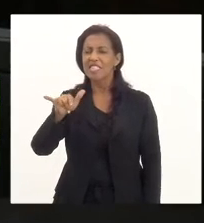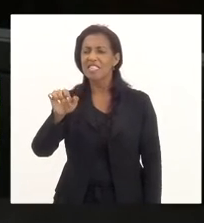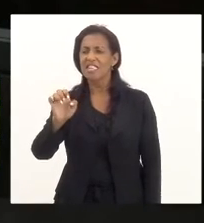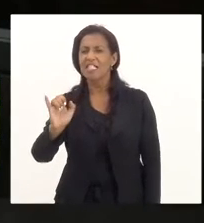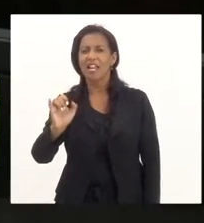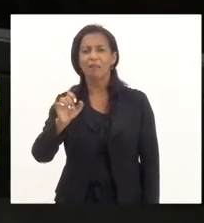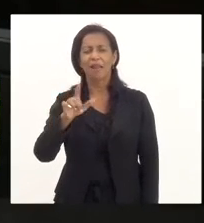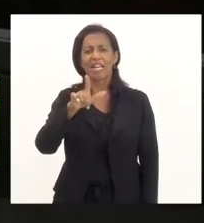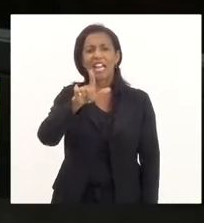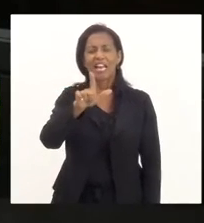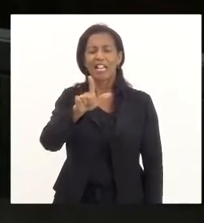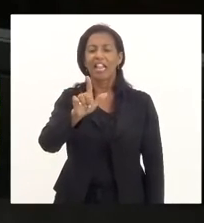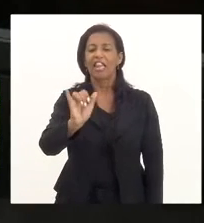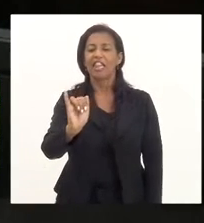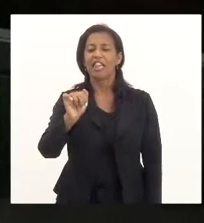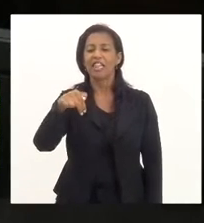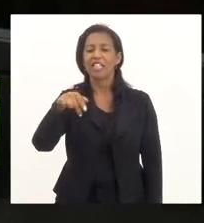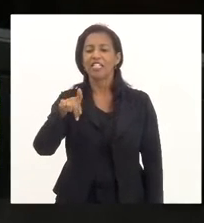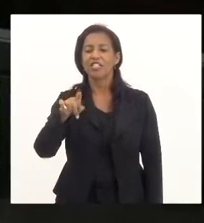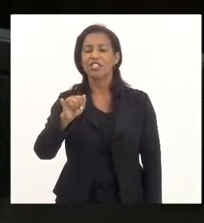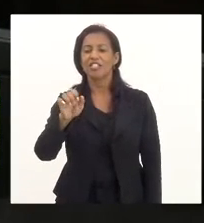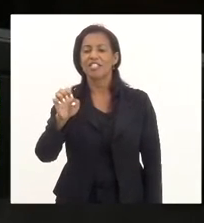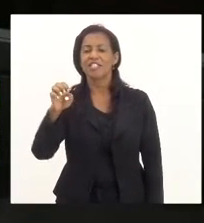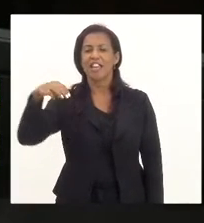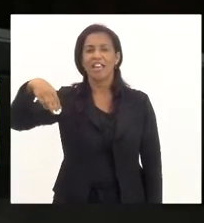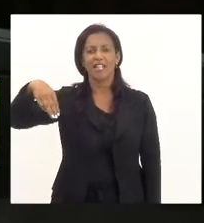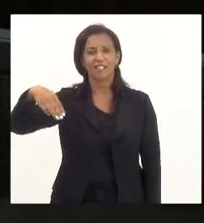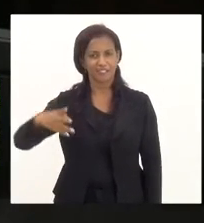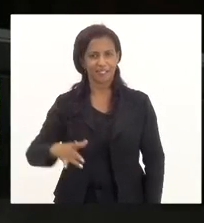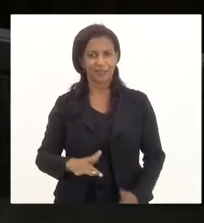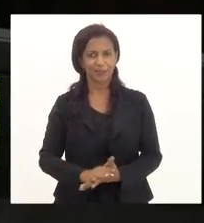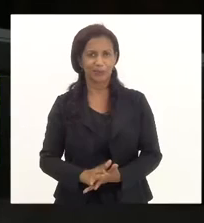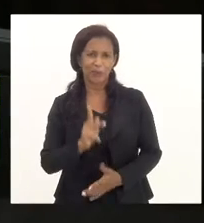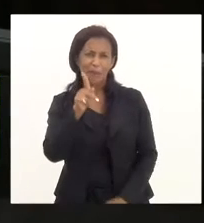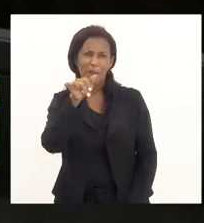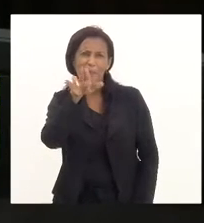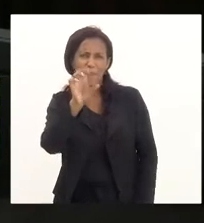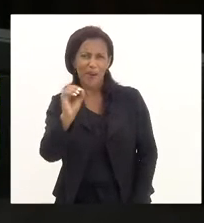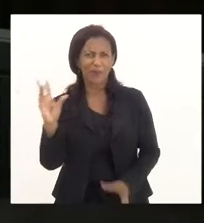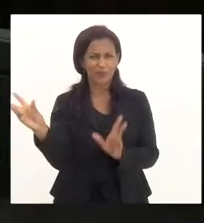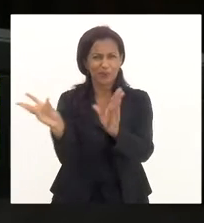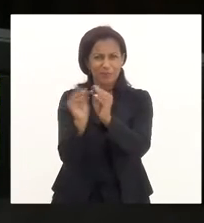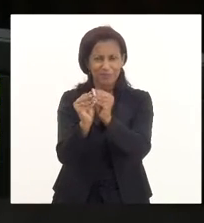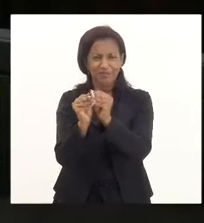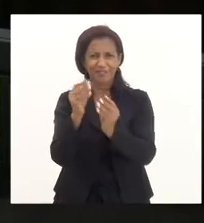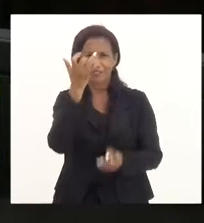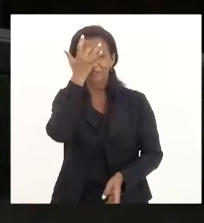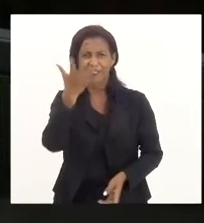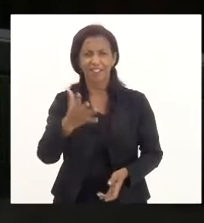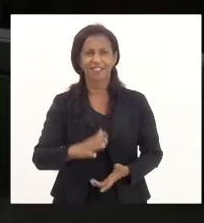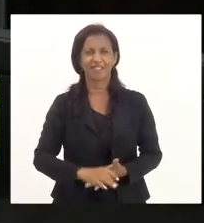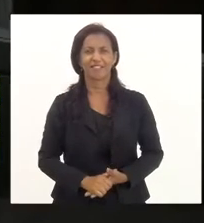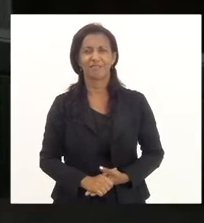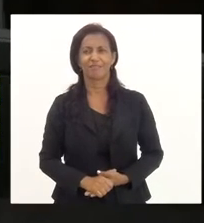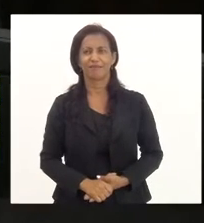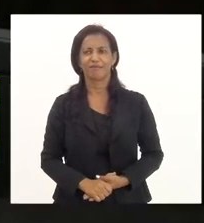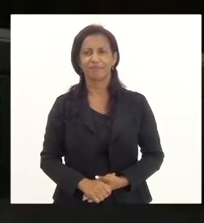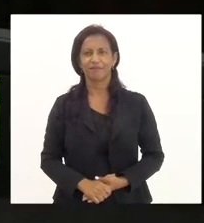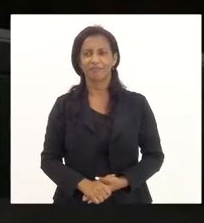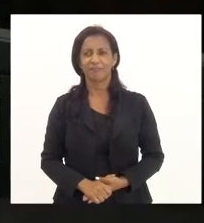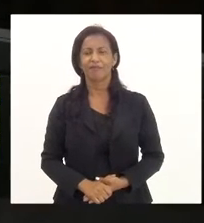Lindsay lindos lindos aí Paulo pronto Fica mais fácil